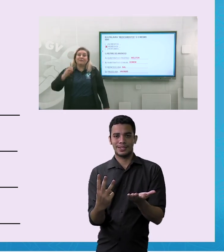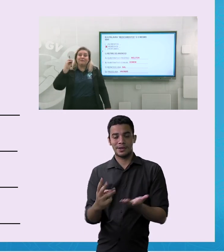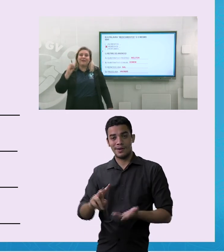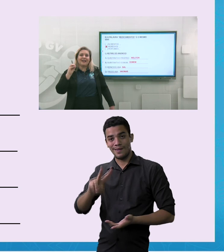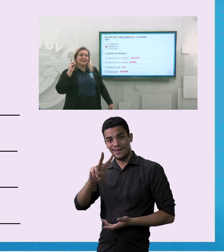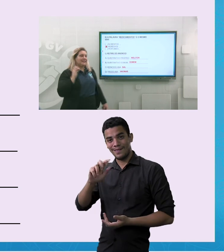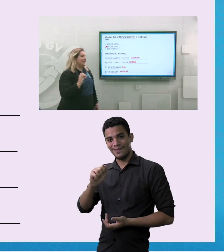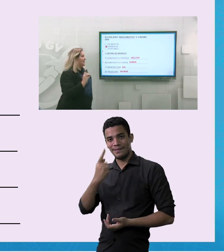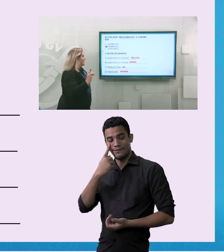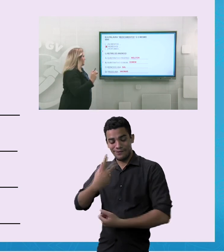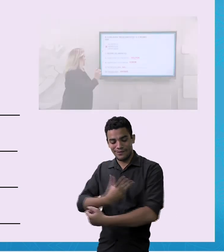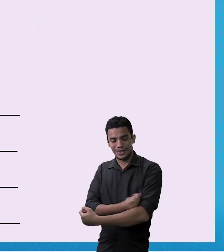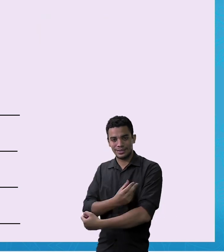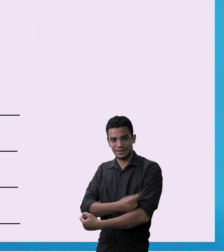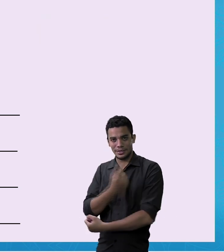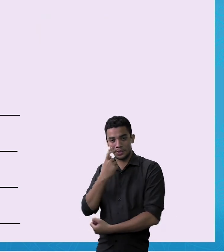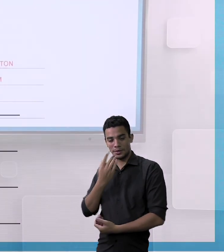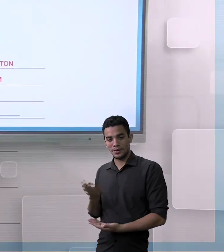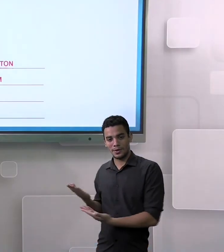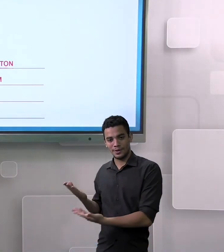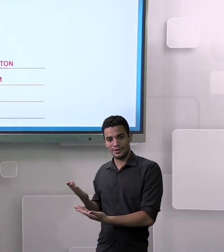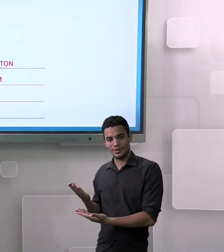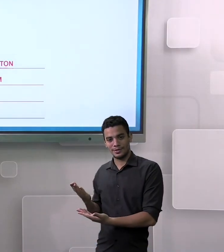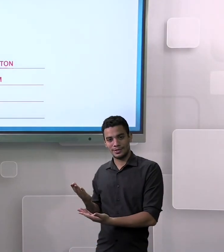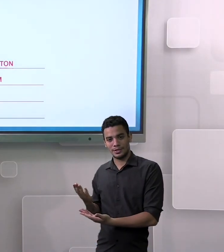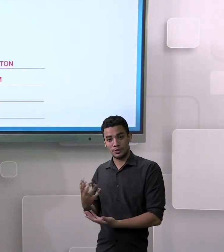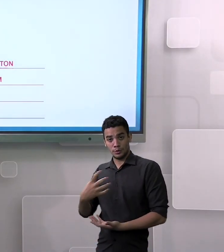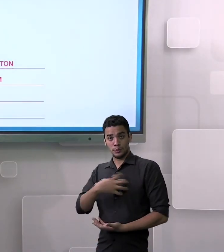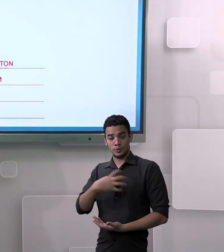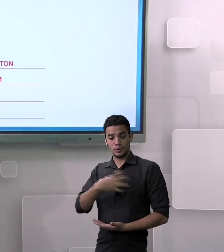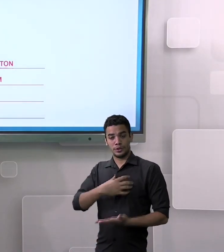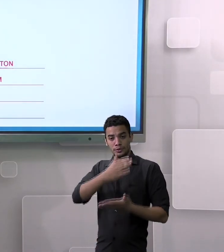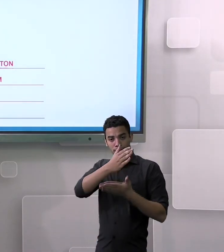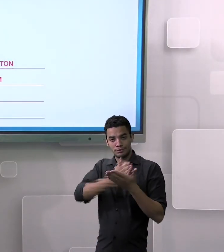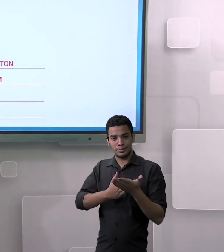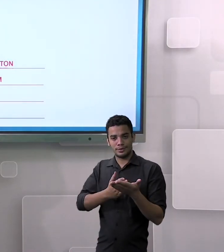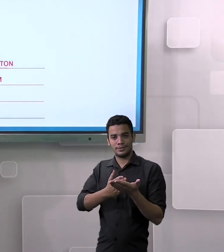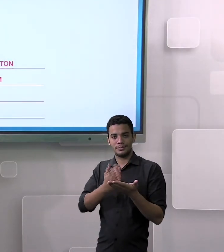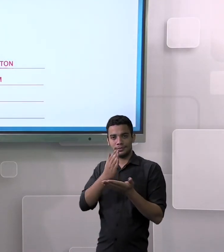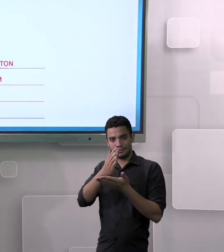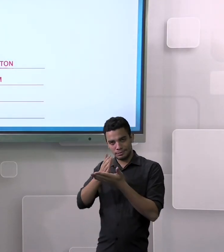palavra vacinas. Vamos ver se são 3 mesmo?